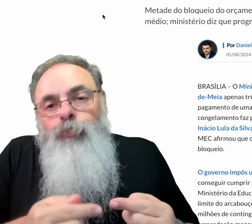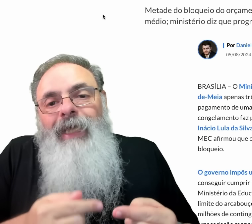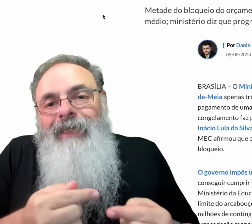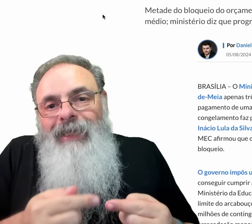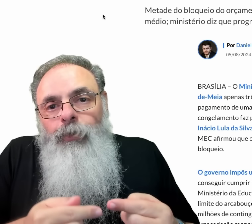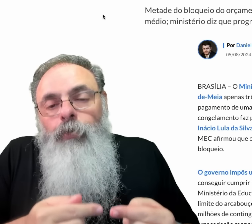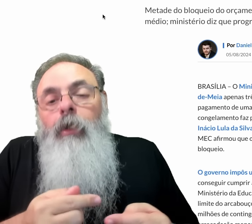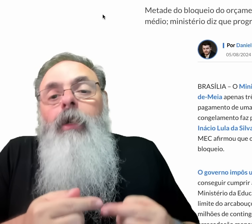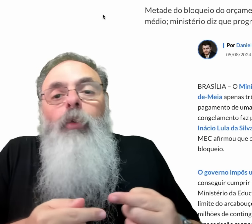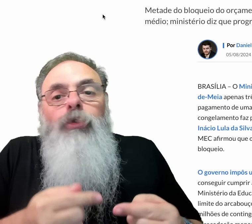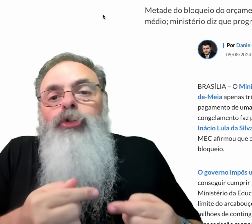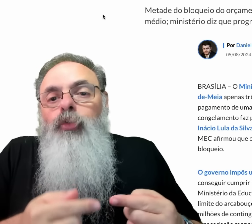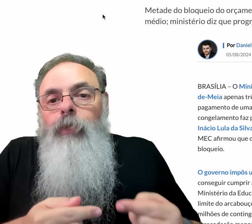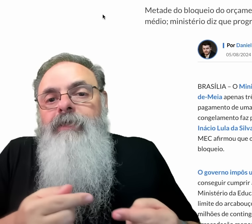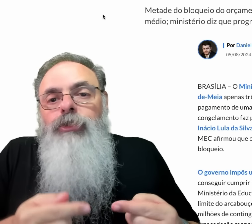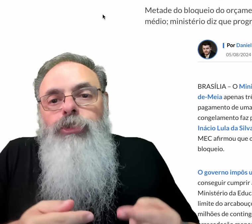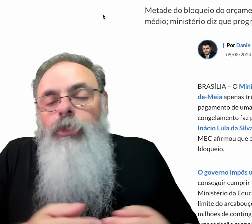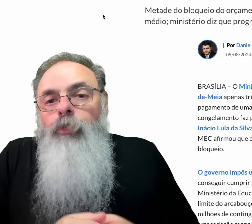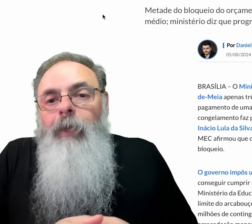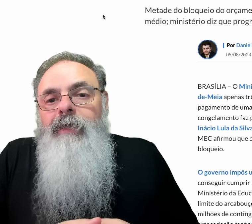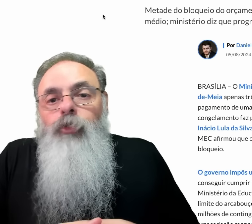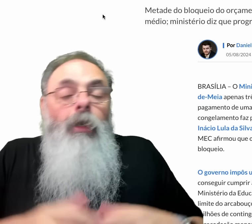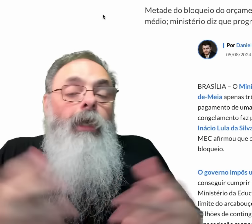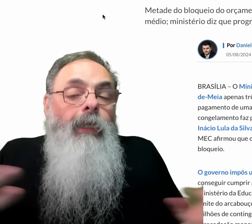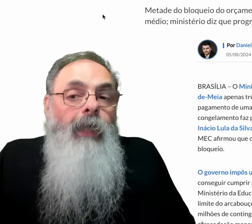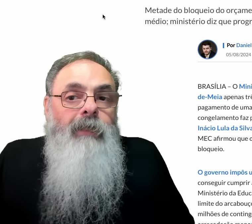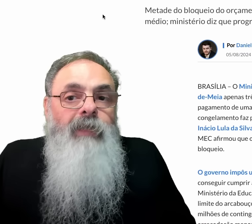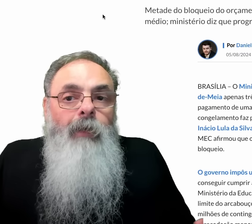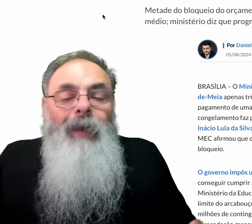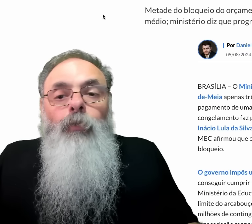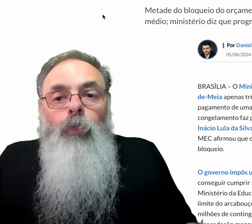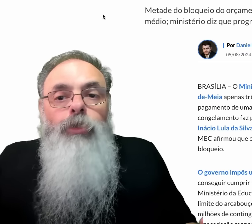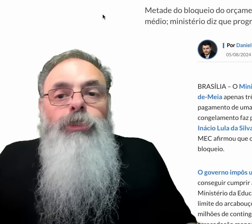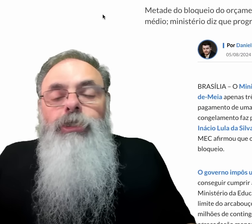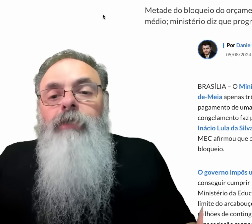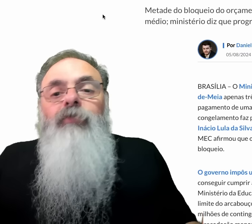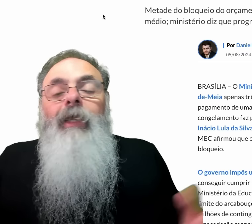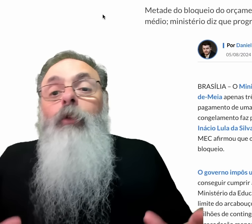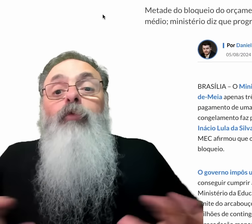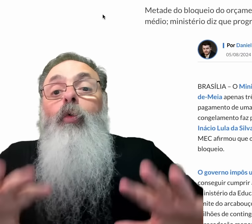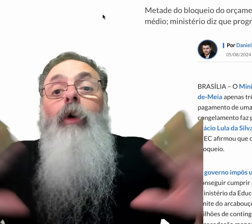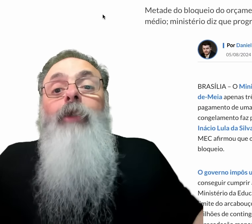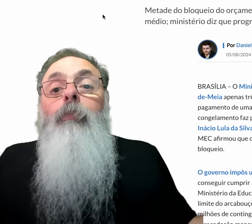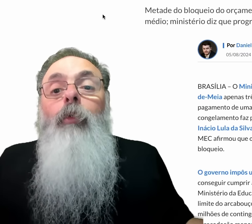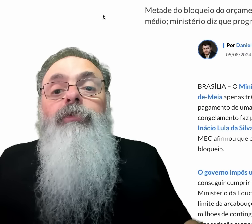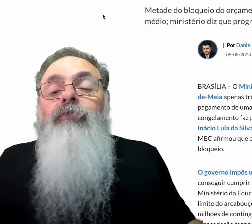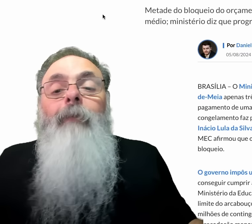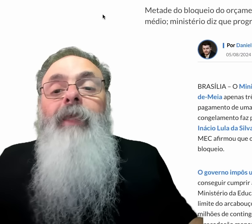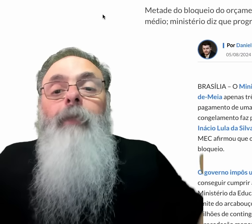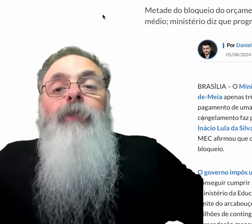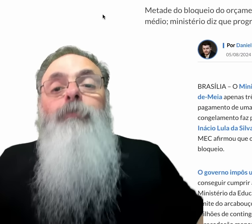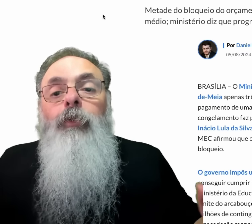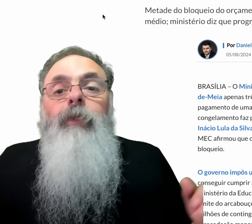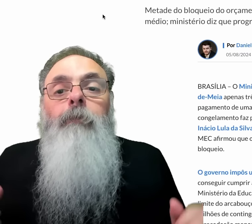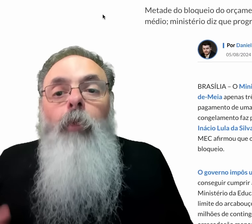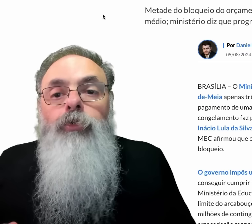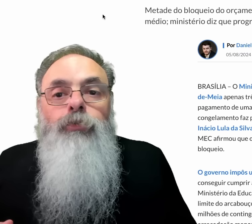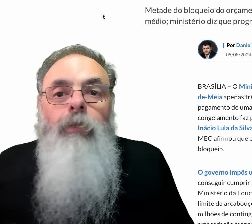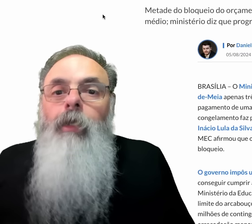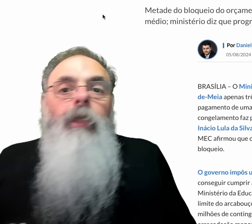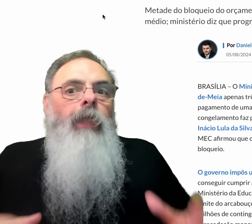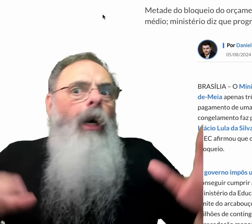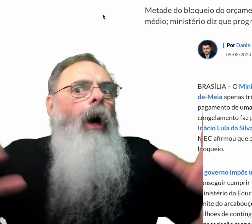mecanismo Daninho continue existindo no Brasil quem que seria maluco hoje em dia de falar não vou cortar o bolsa família para diminuir